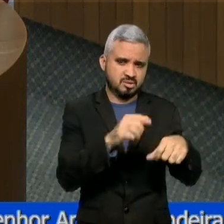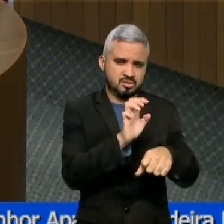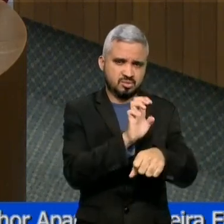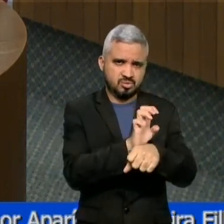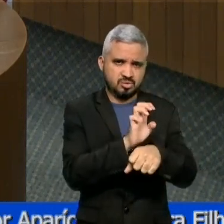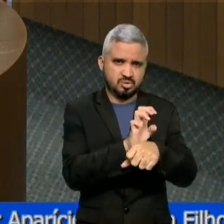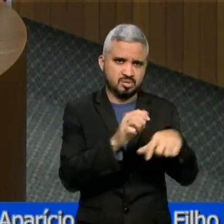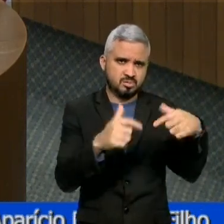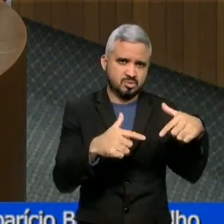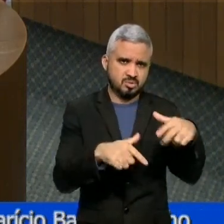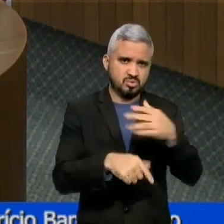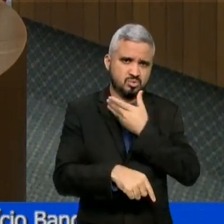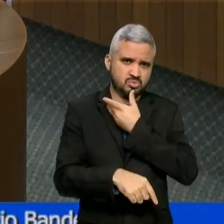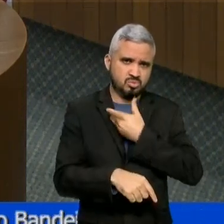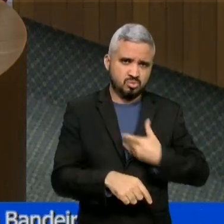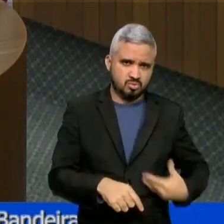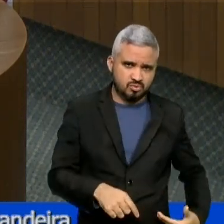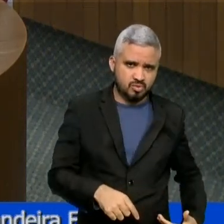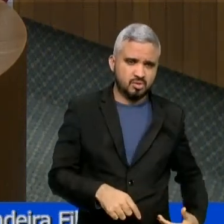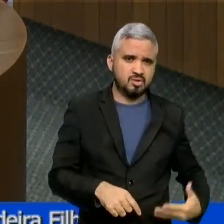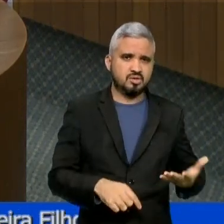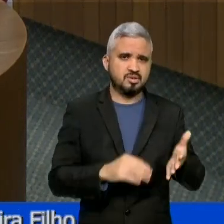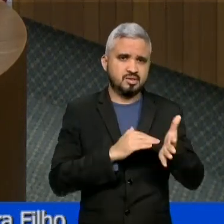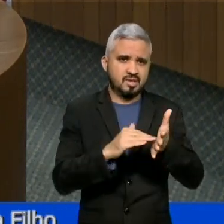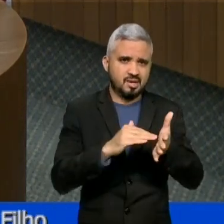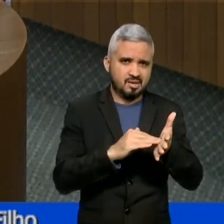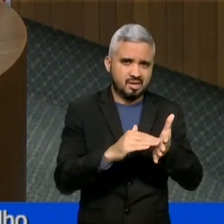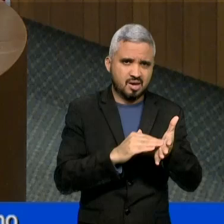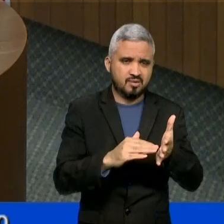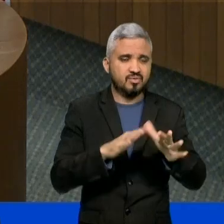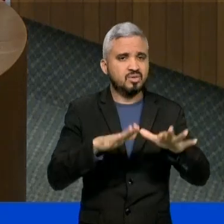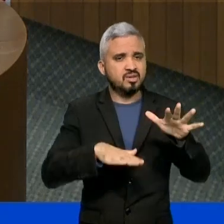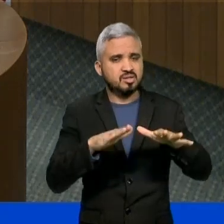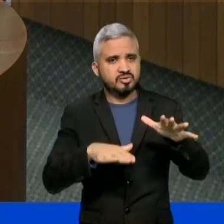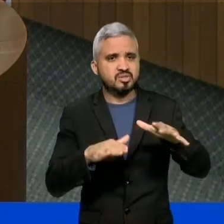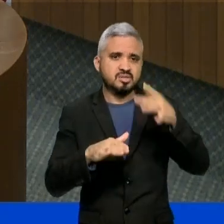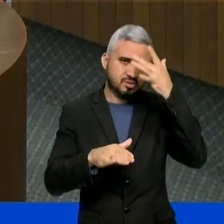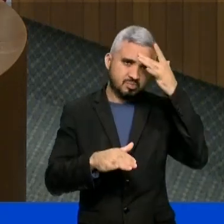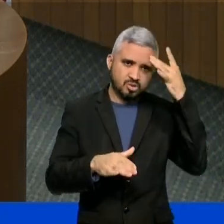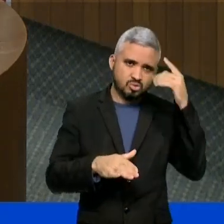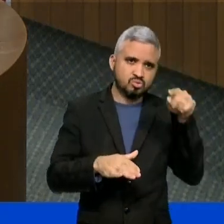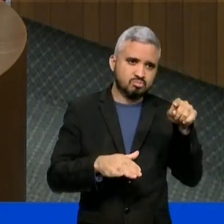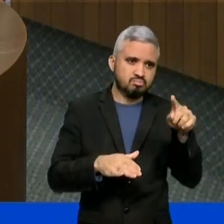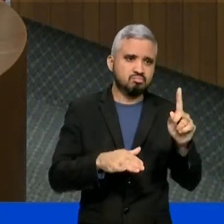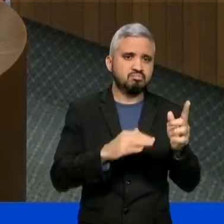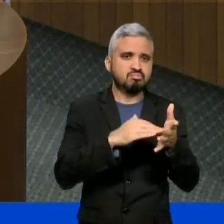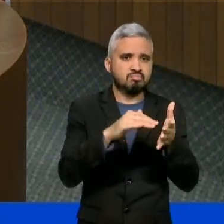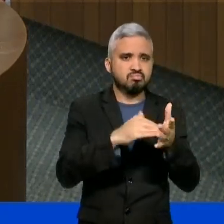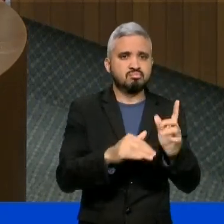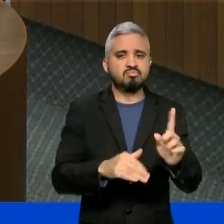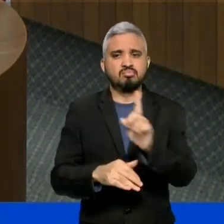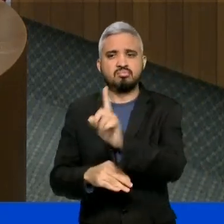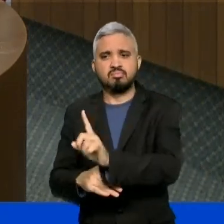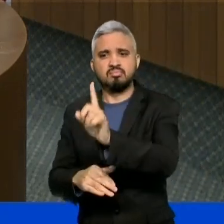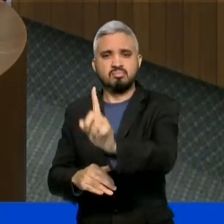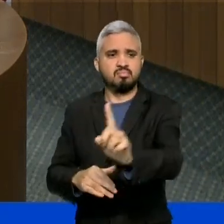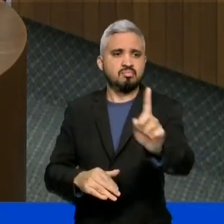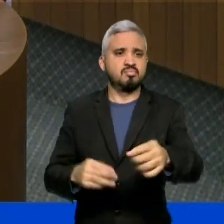das pessoas, aproxima dos municípios, aproxima das regiões, aproxima das brigas políticas,